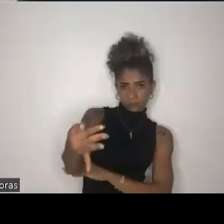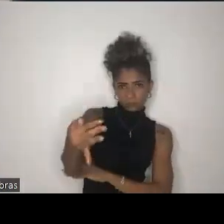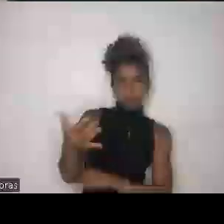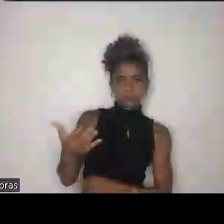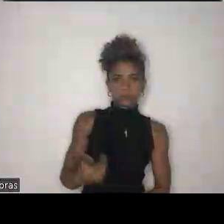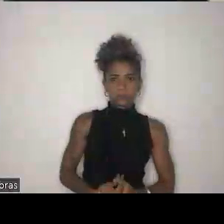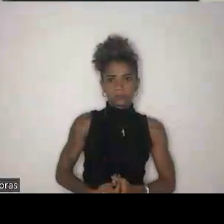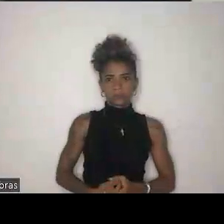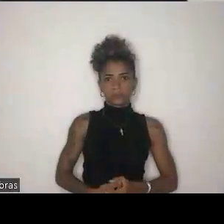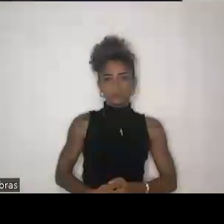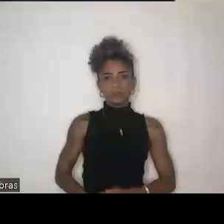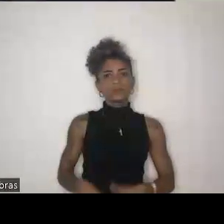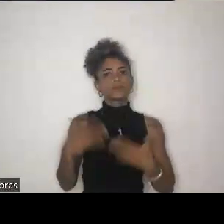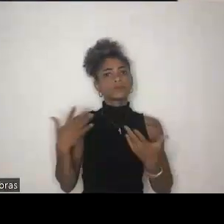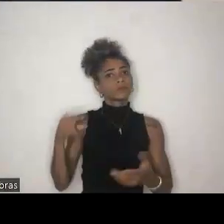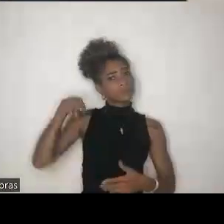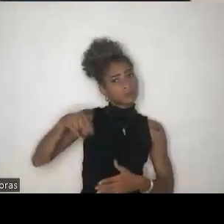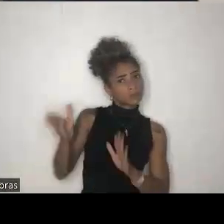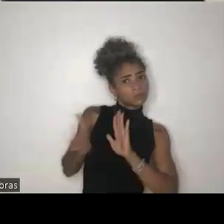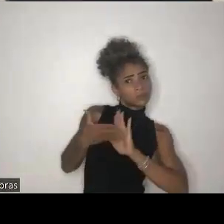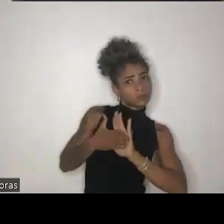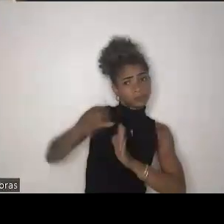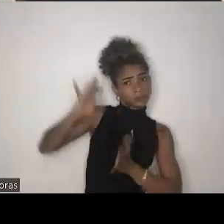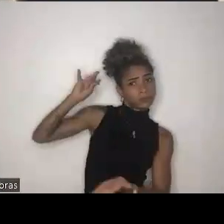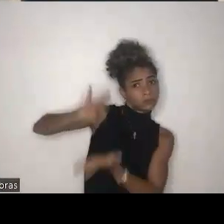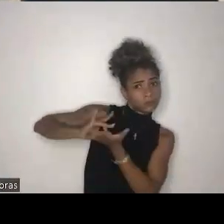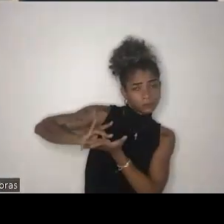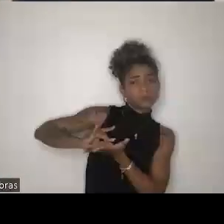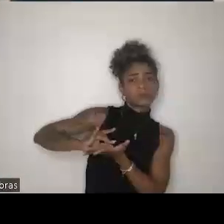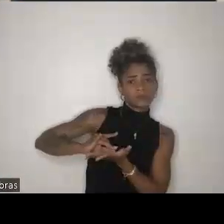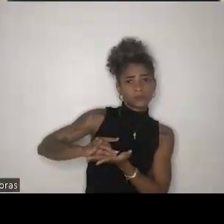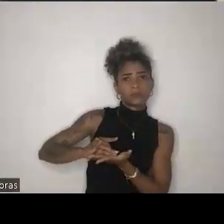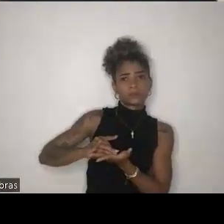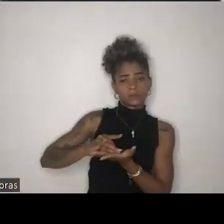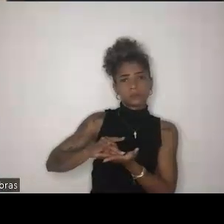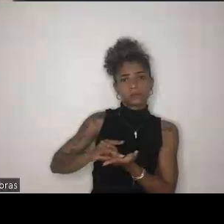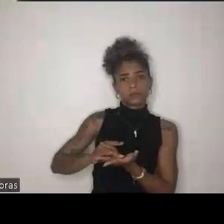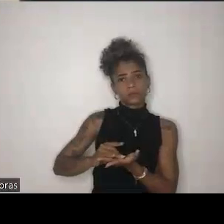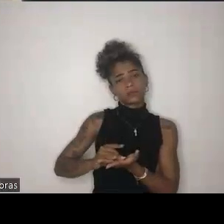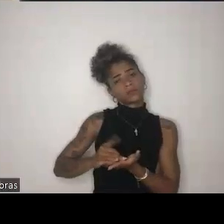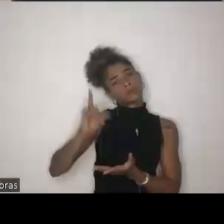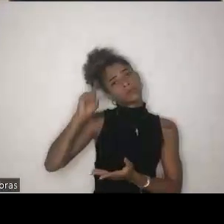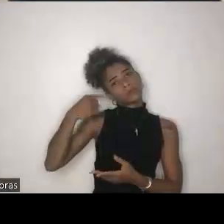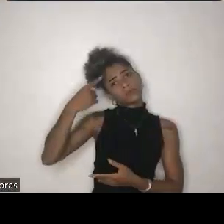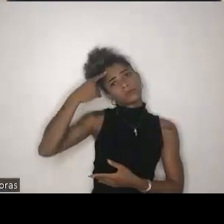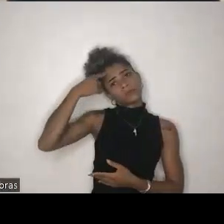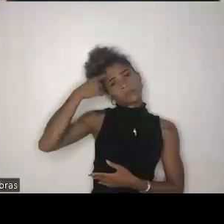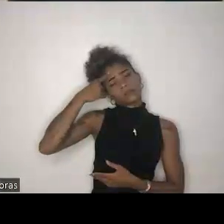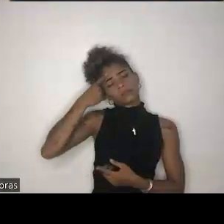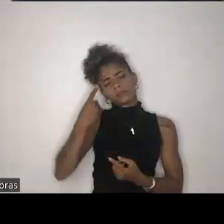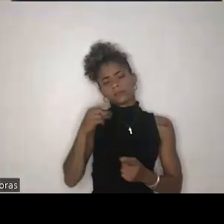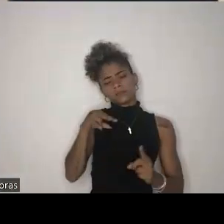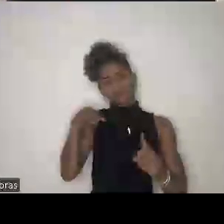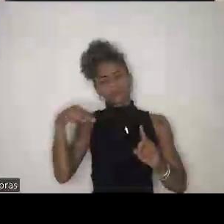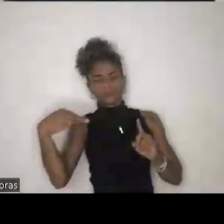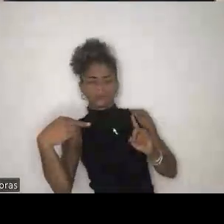então esse ciclos realmente é essa investigação ela passa por uma pesquisa